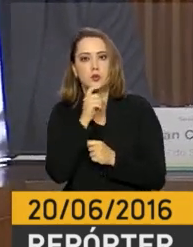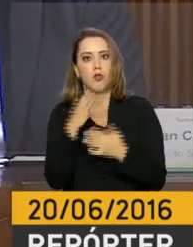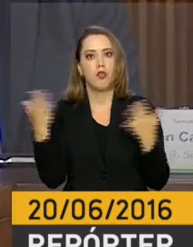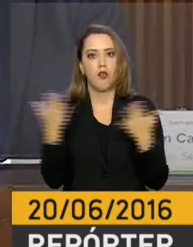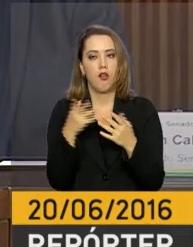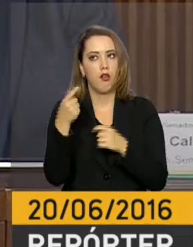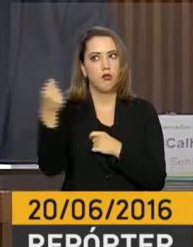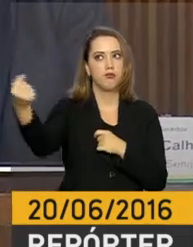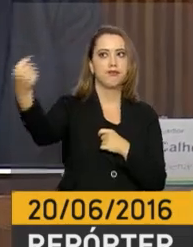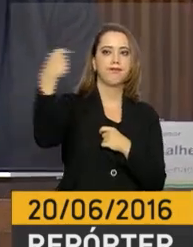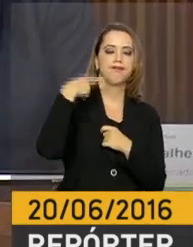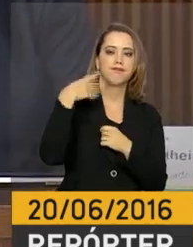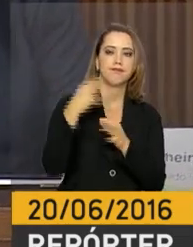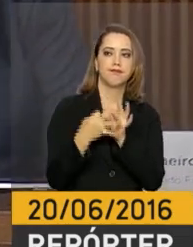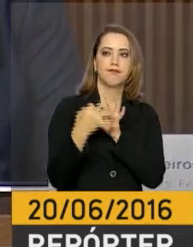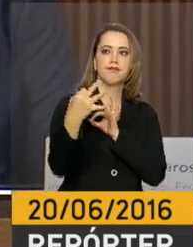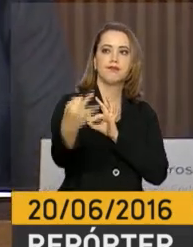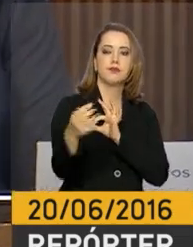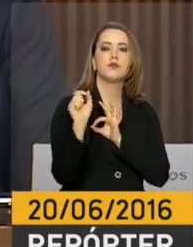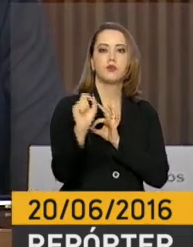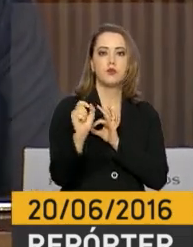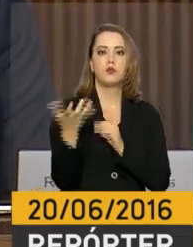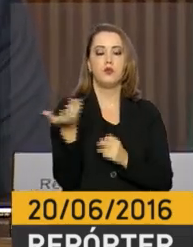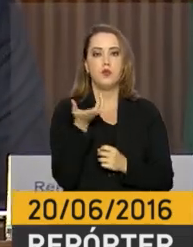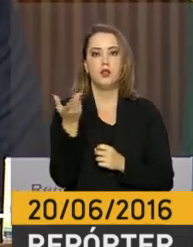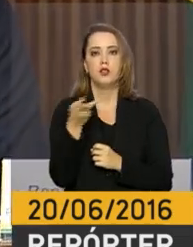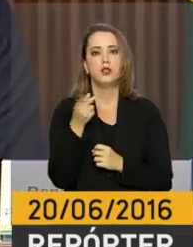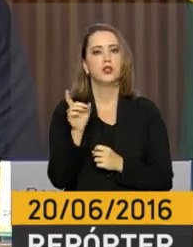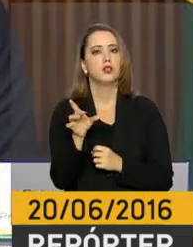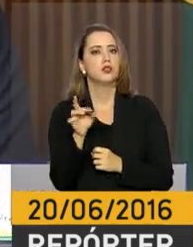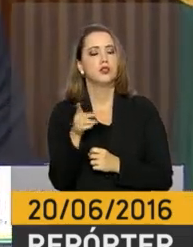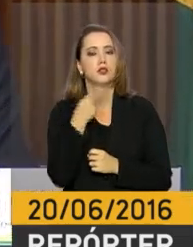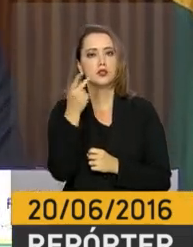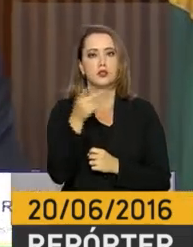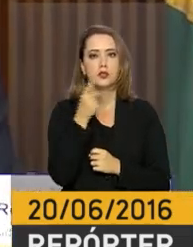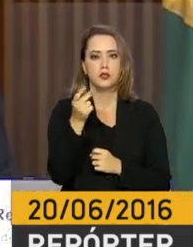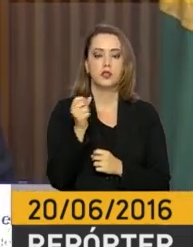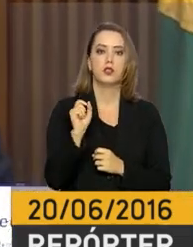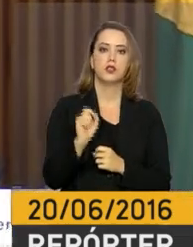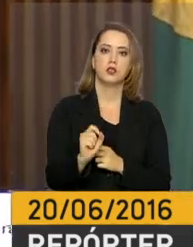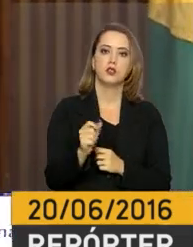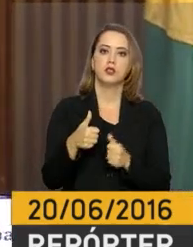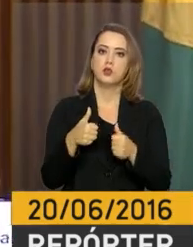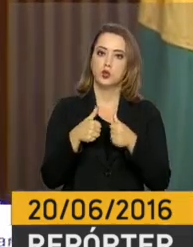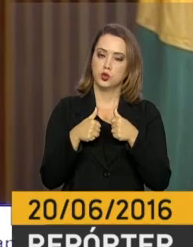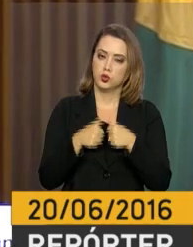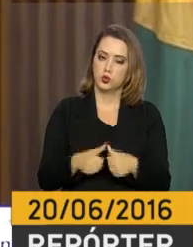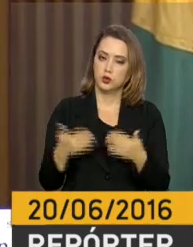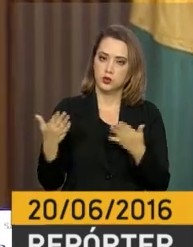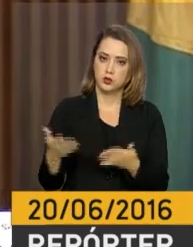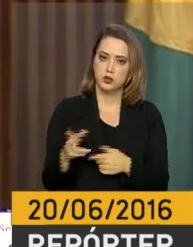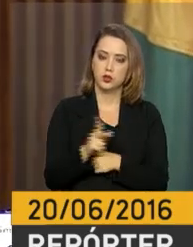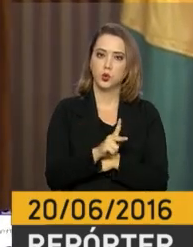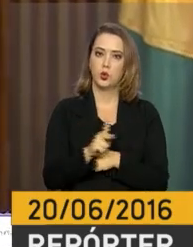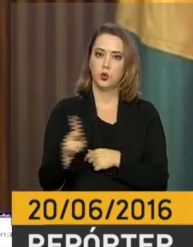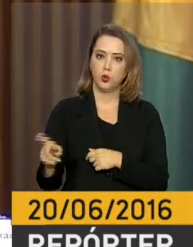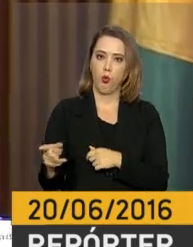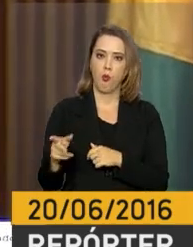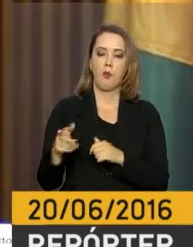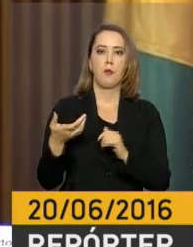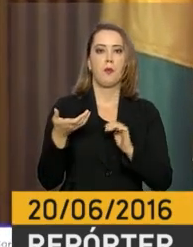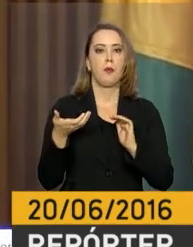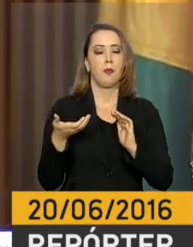né e eu quero apenas Recordar estou aqui com o presidente Renan Calheiros com os nossos